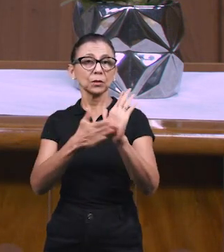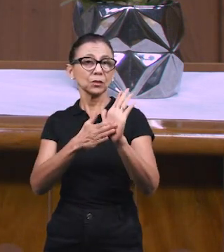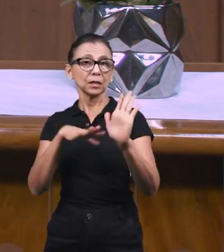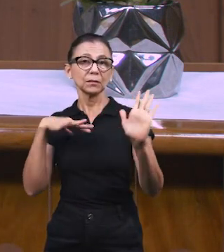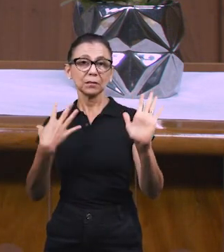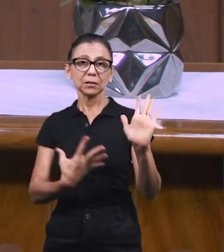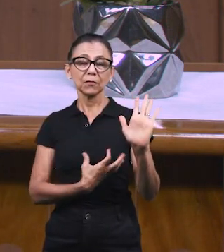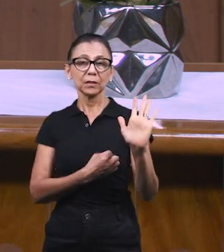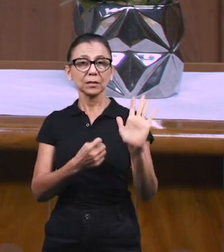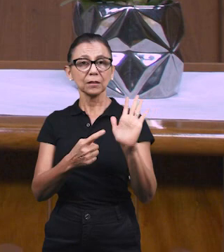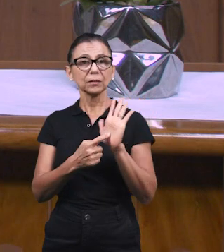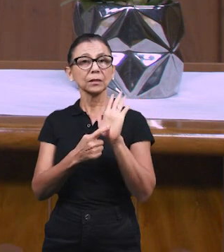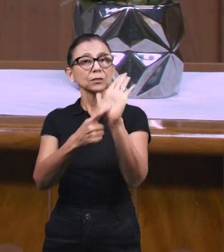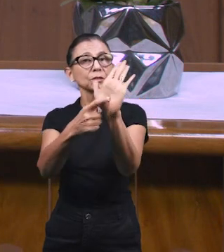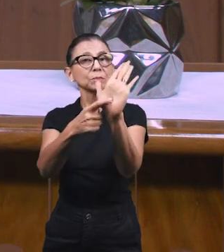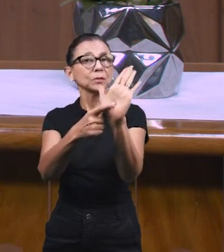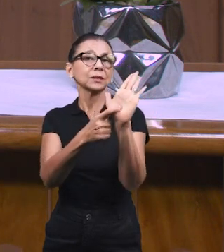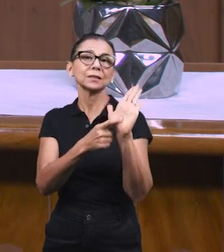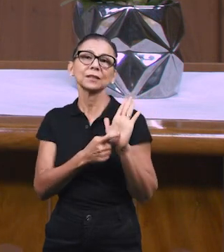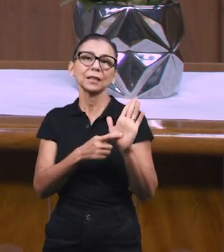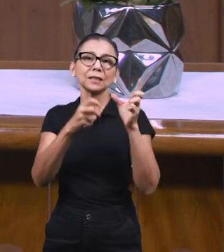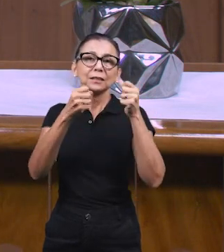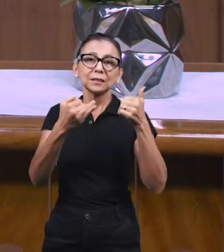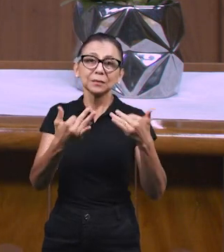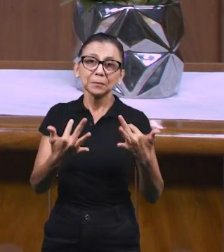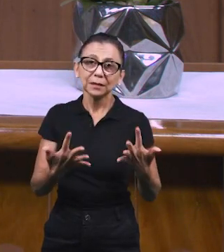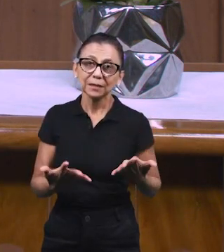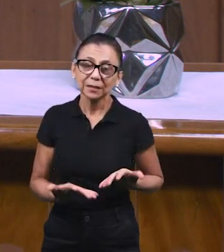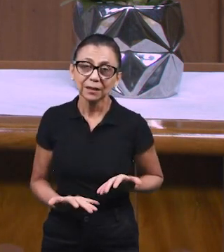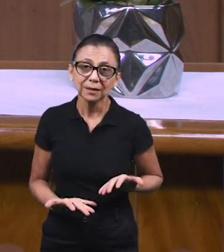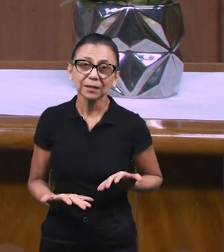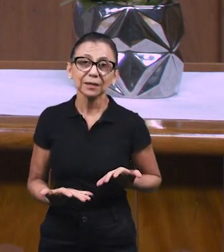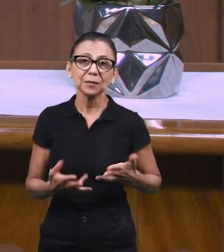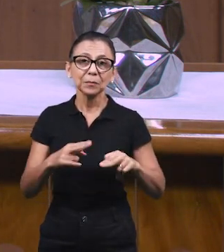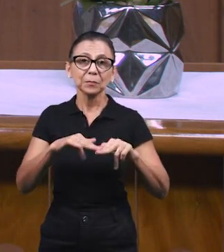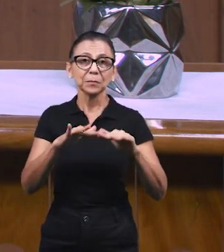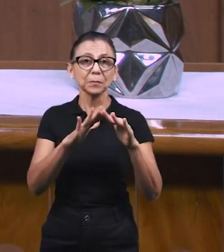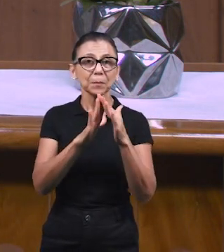quer fazer mais. Ele quer nos abrir as Escrituras.